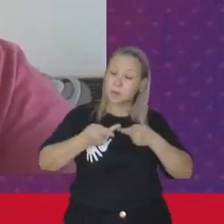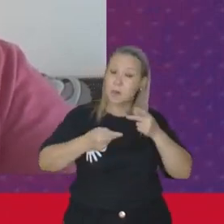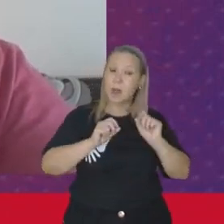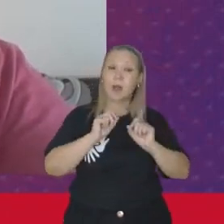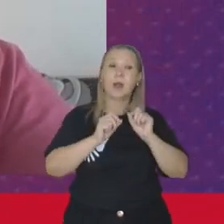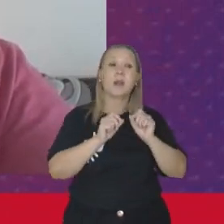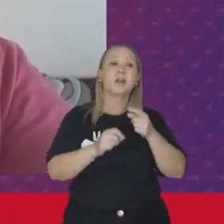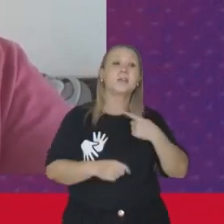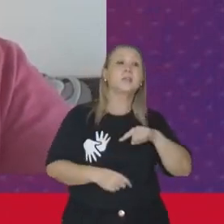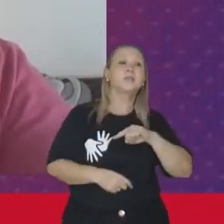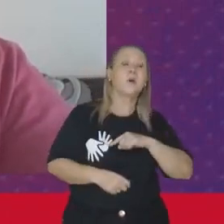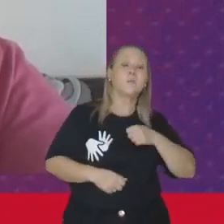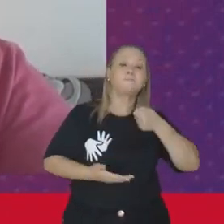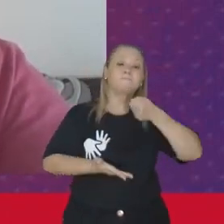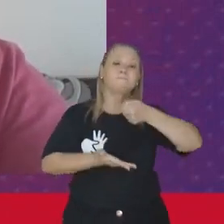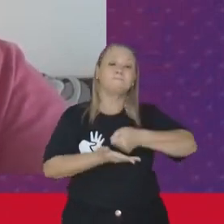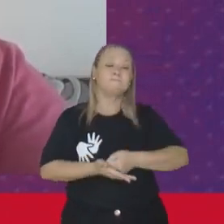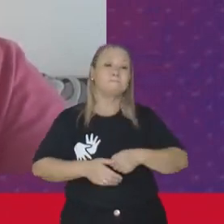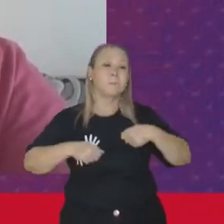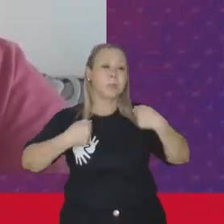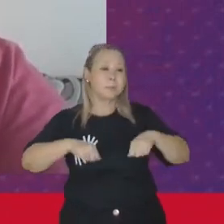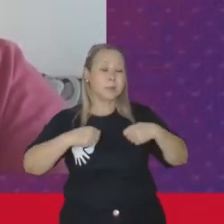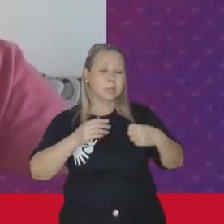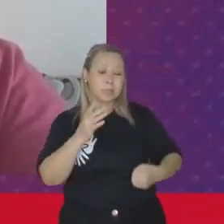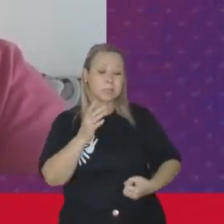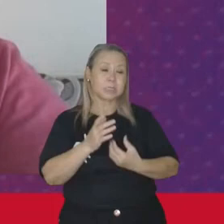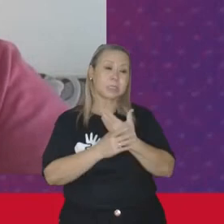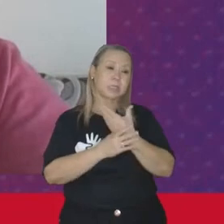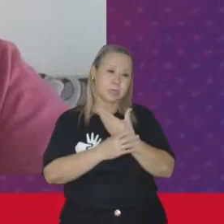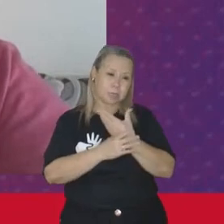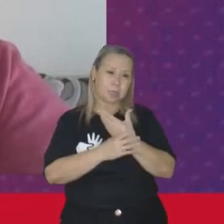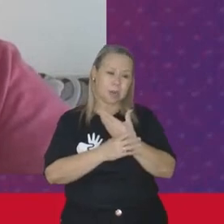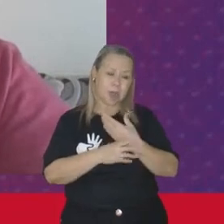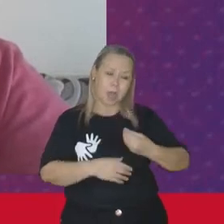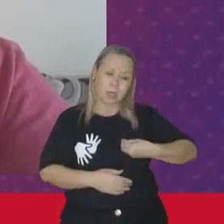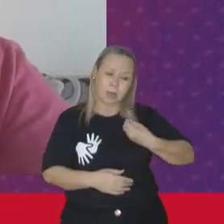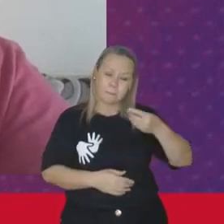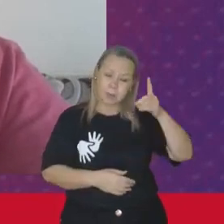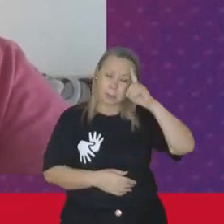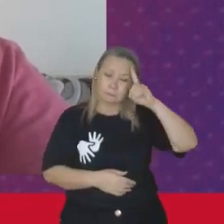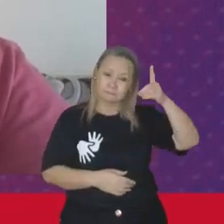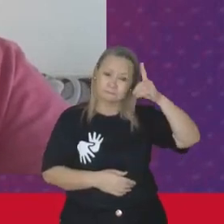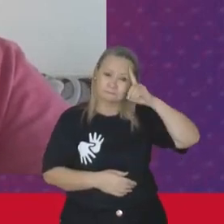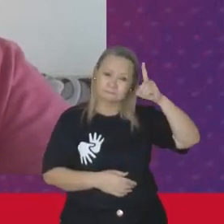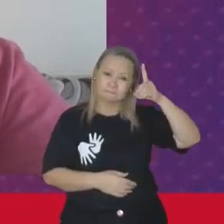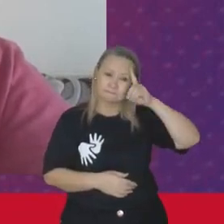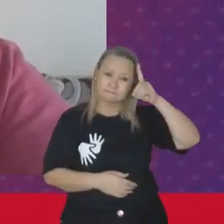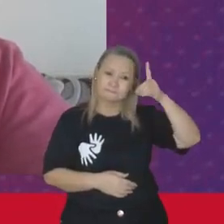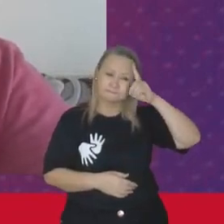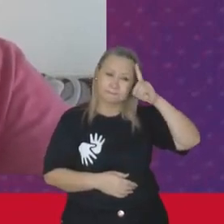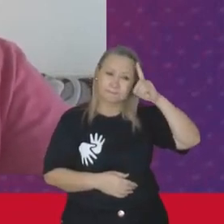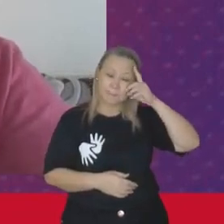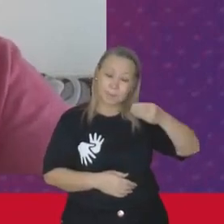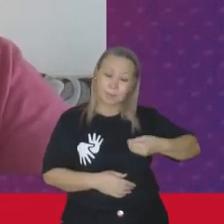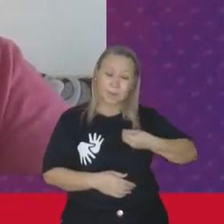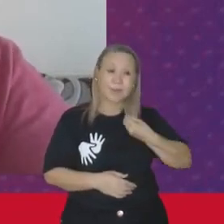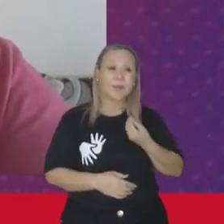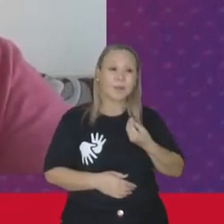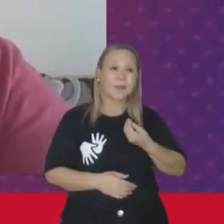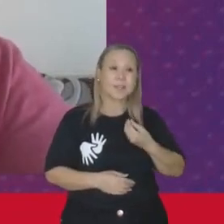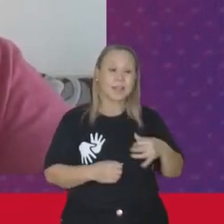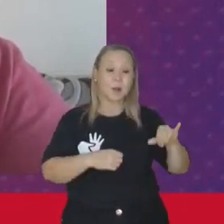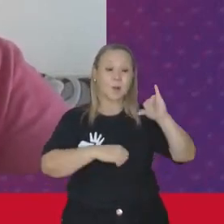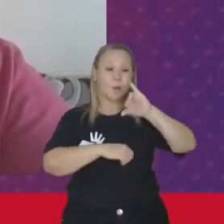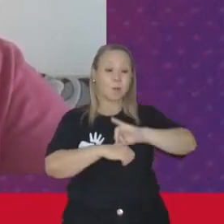a gente deve estabelecer na vida cotidiana a vida cotidiana como o